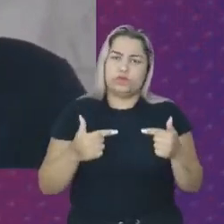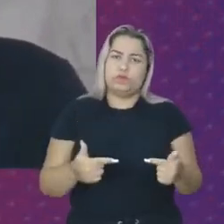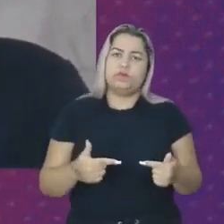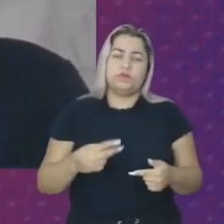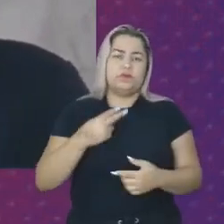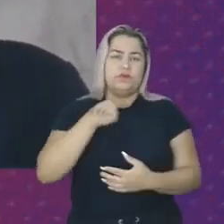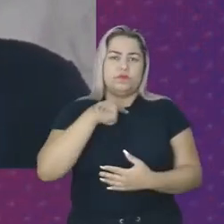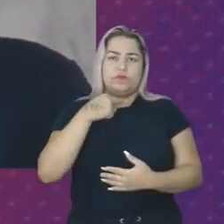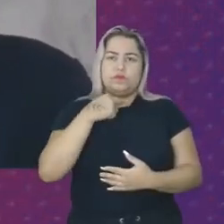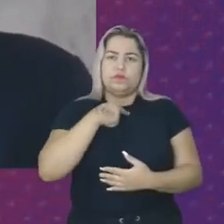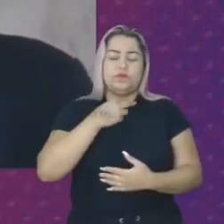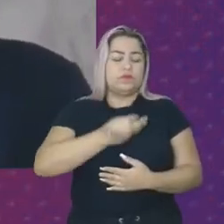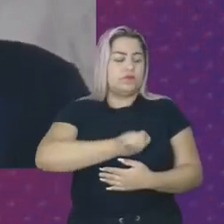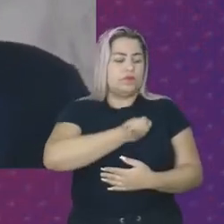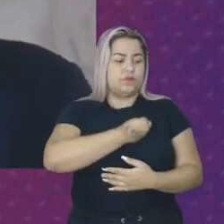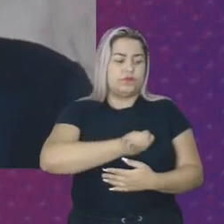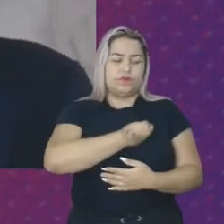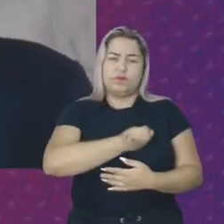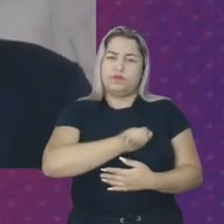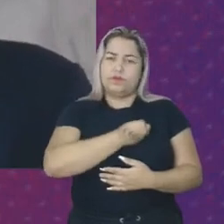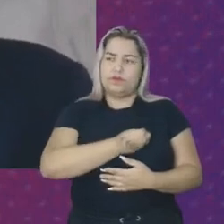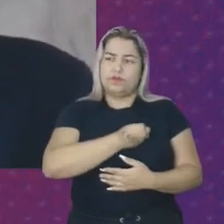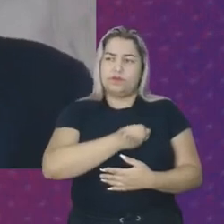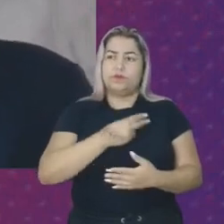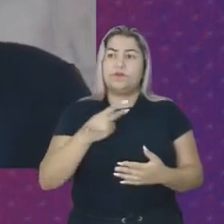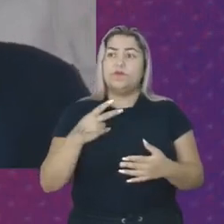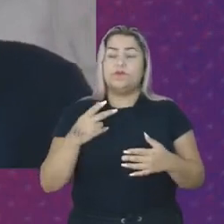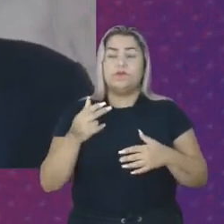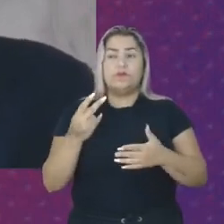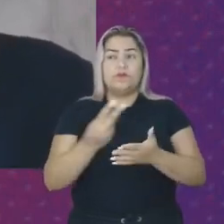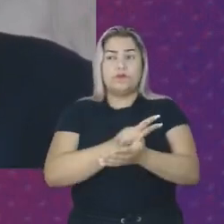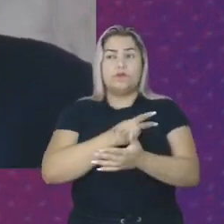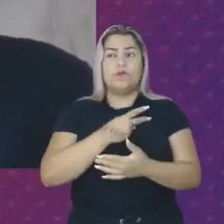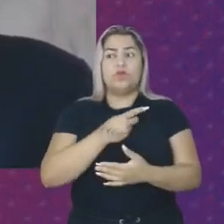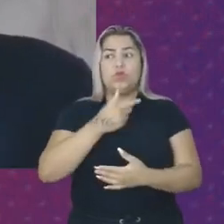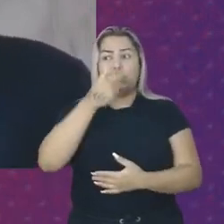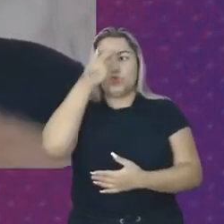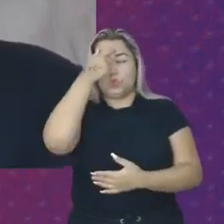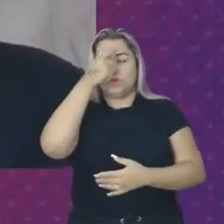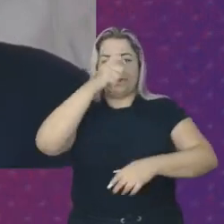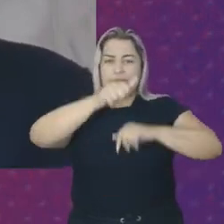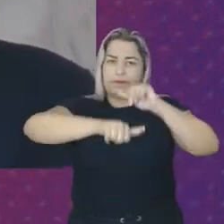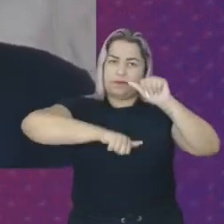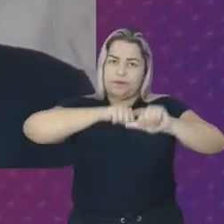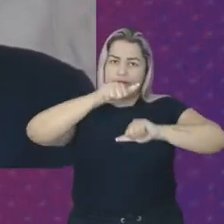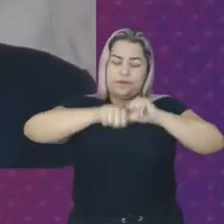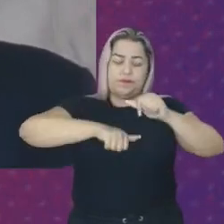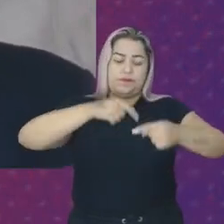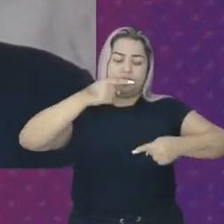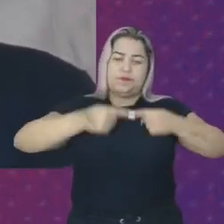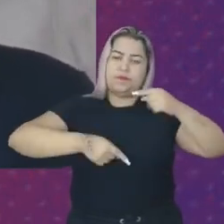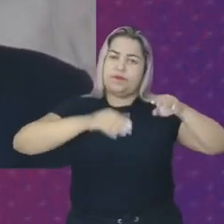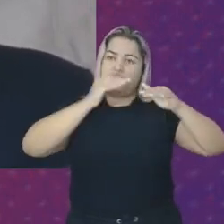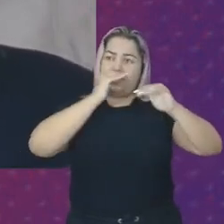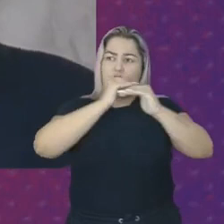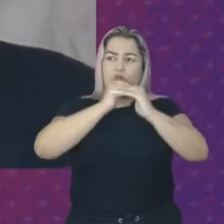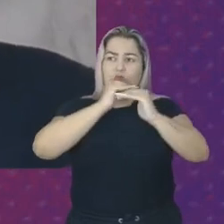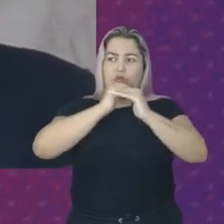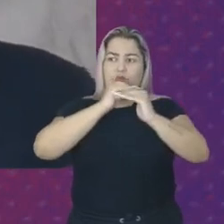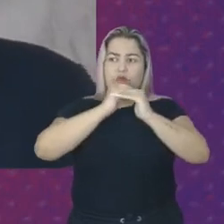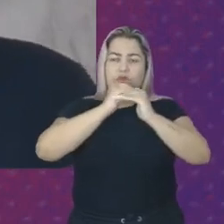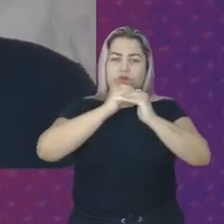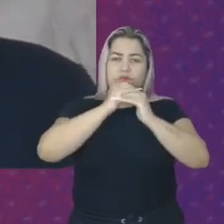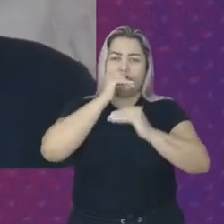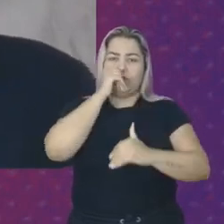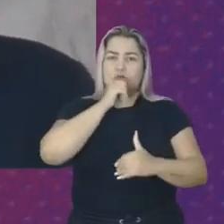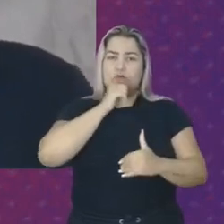não podemos mais conviver com isso. Isso passa por mudança de mentalidade, pelo debate da igualdade entre homens e